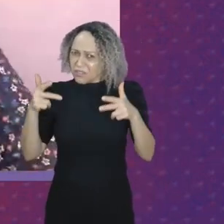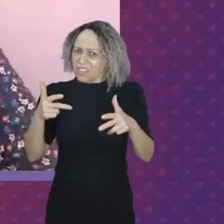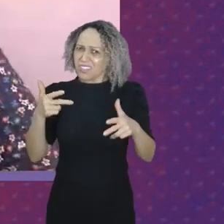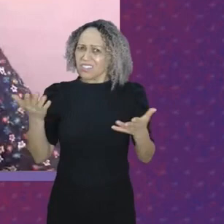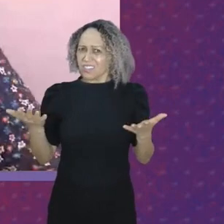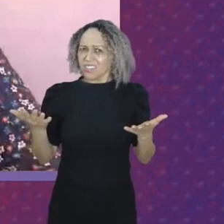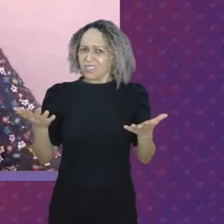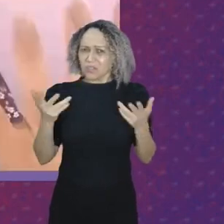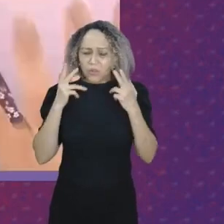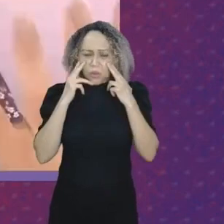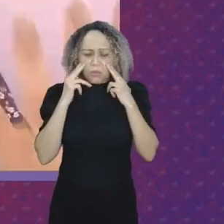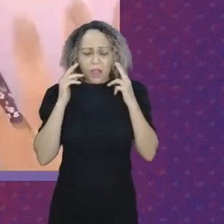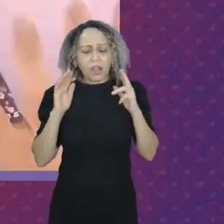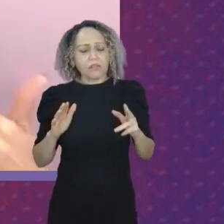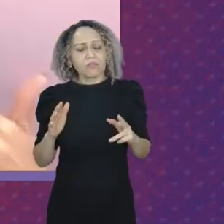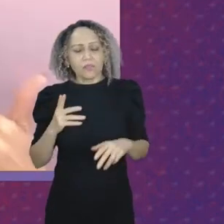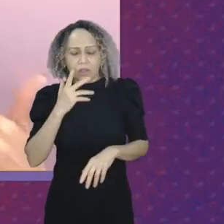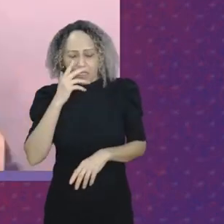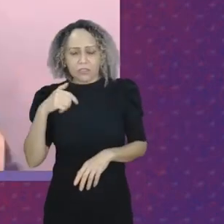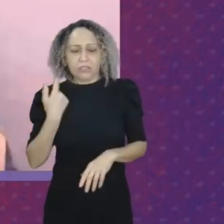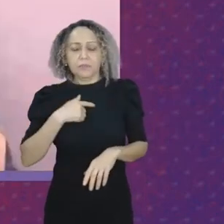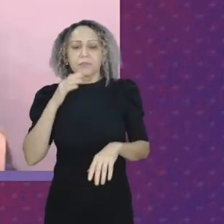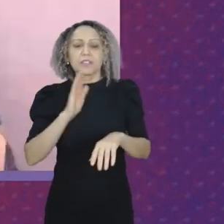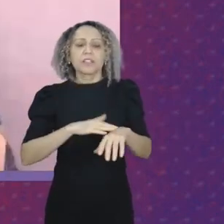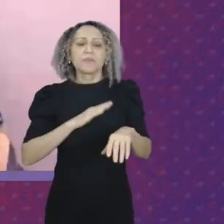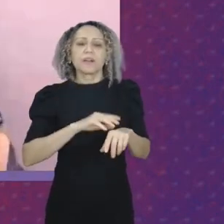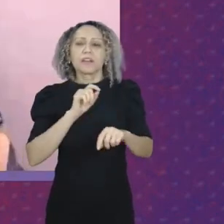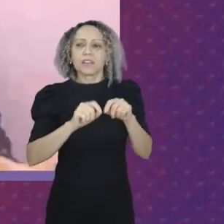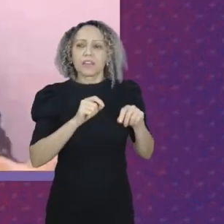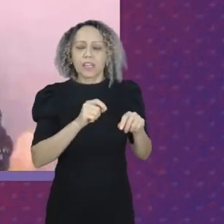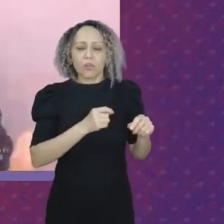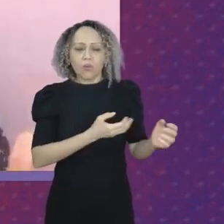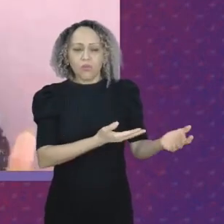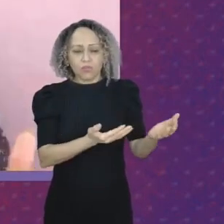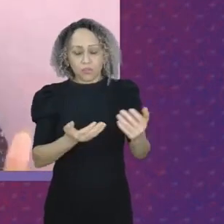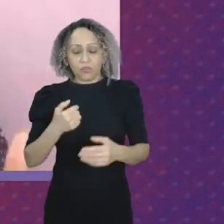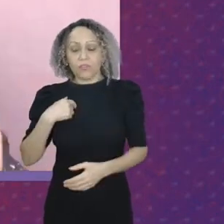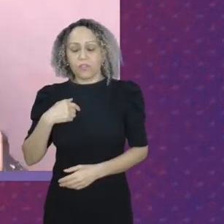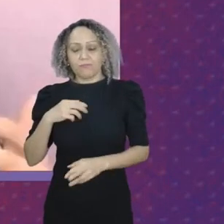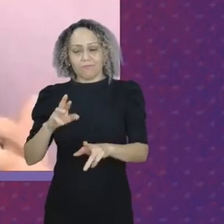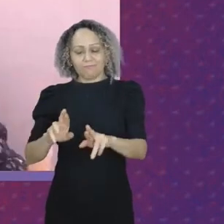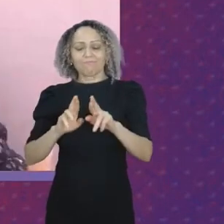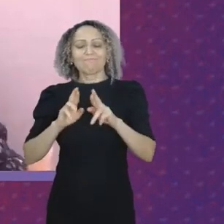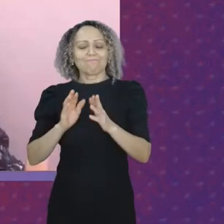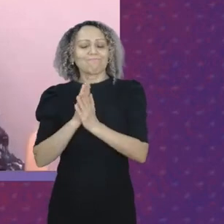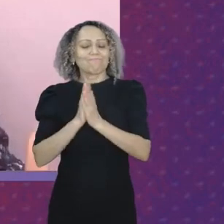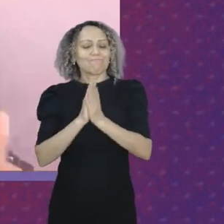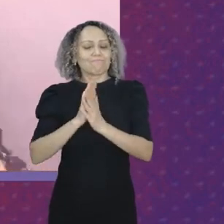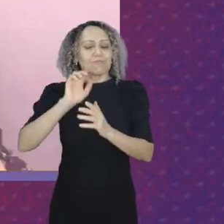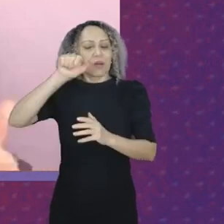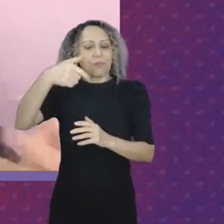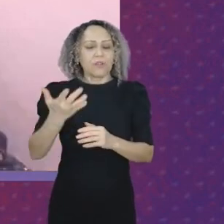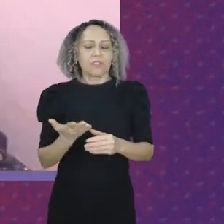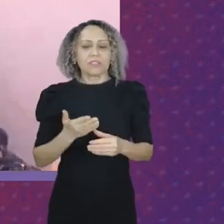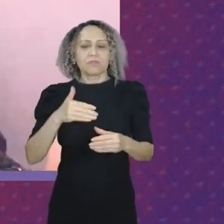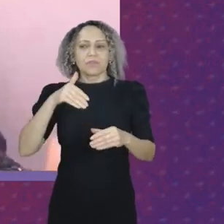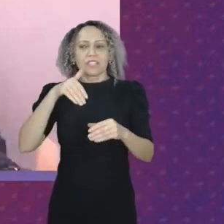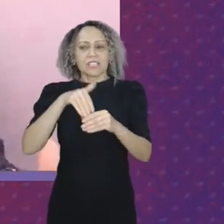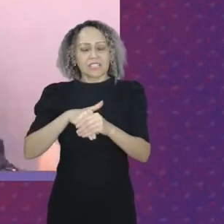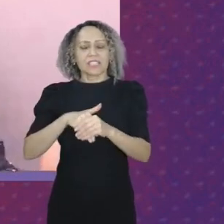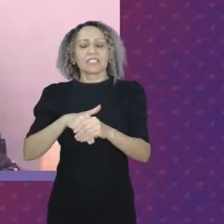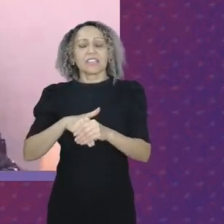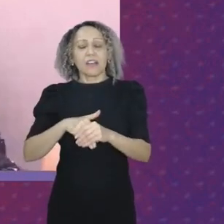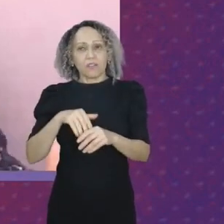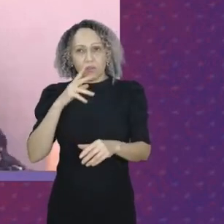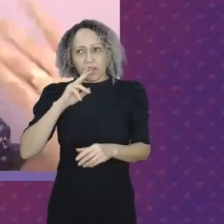ocupar esses espaços, a gente tem que chamar para vir com a gente. Eu tenho uma expectativa muito grande que na próxima eleição a gente pelo menos dobre o número de